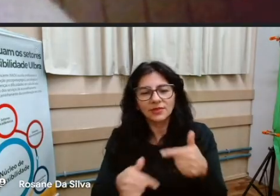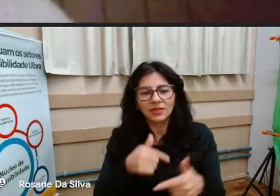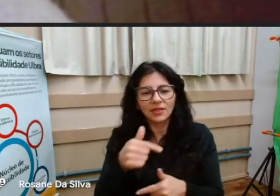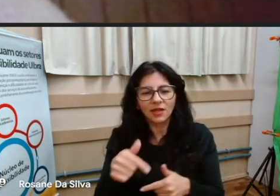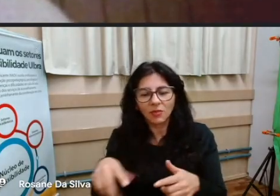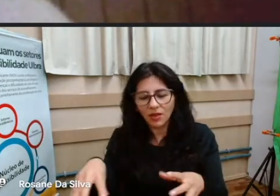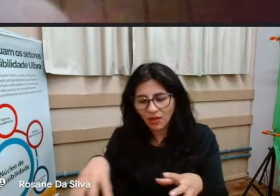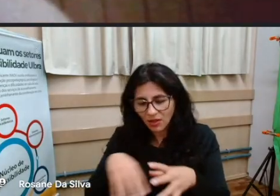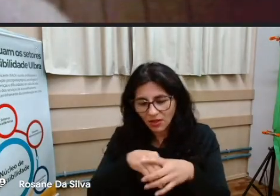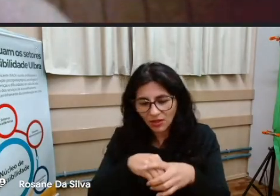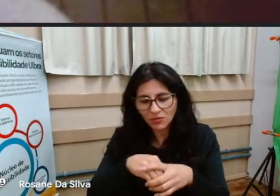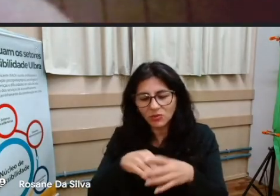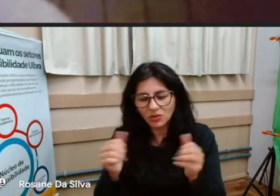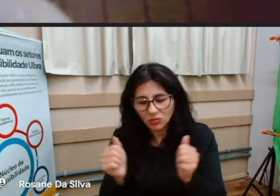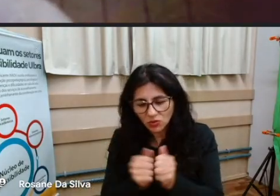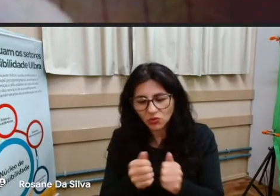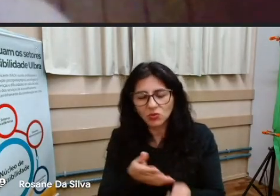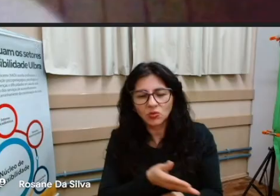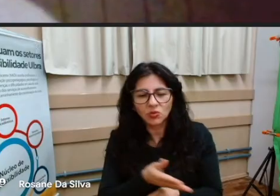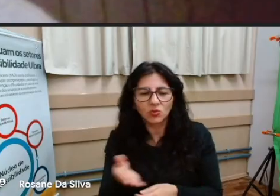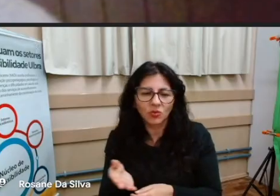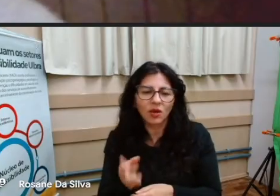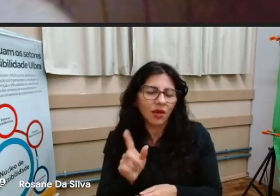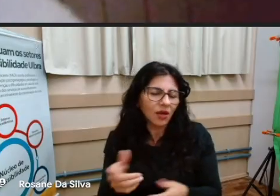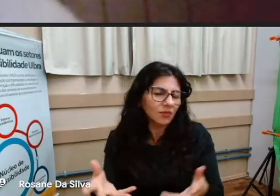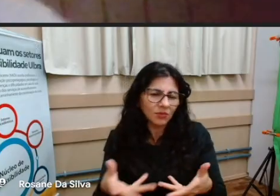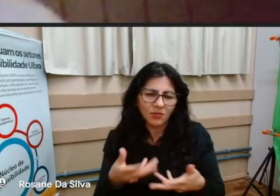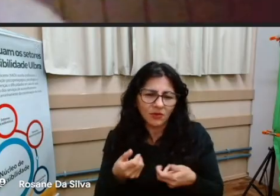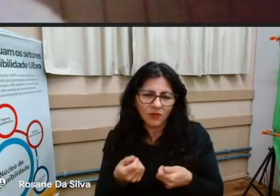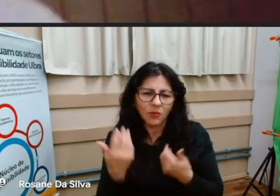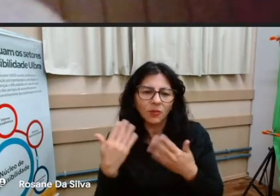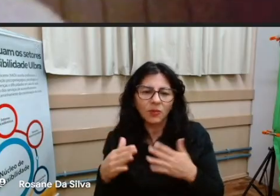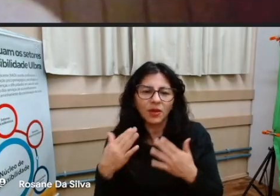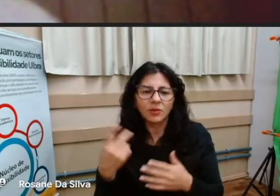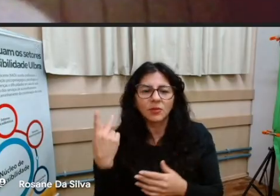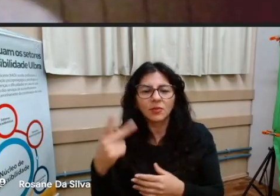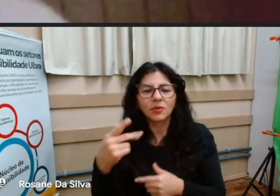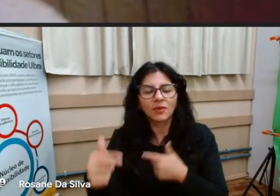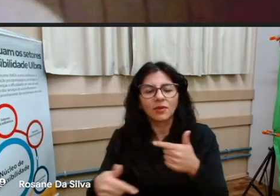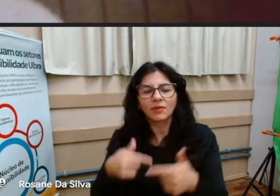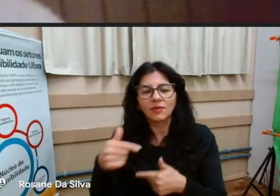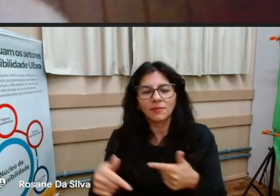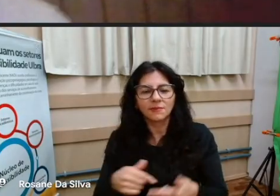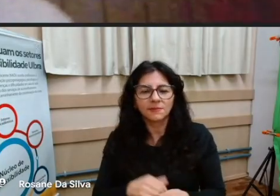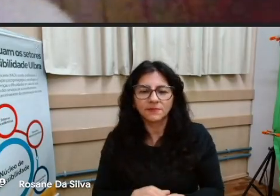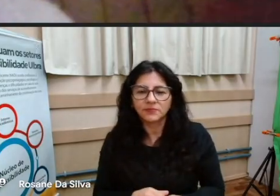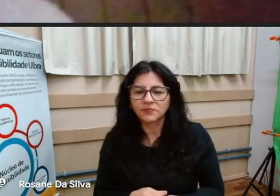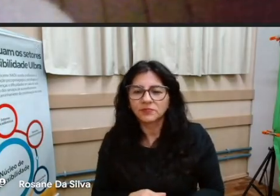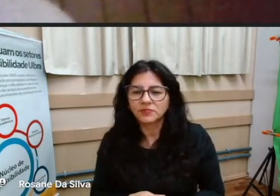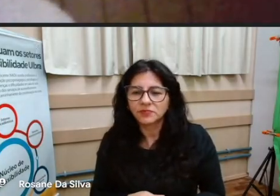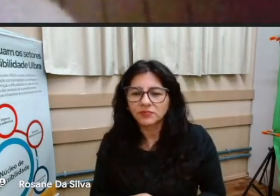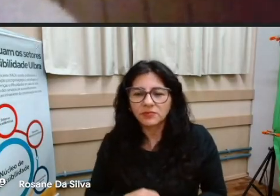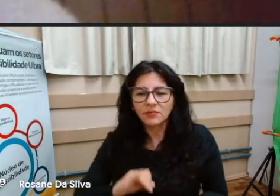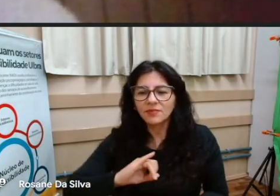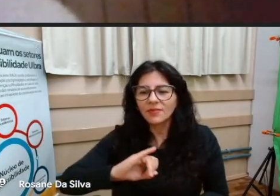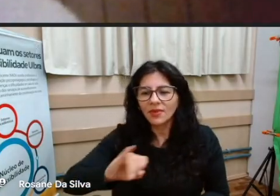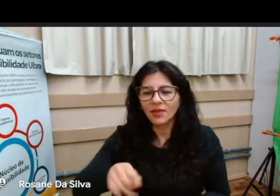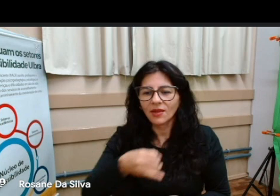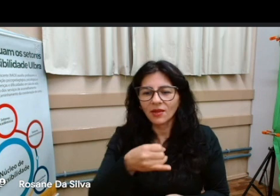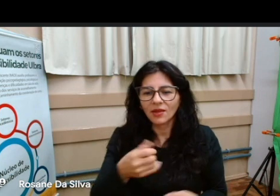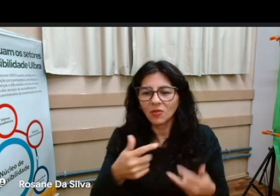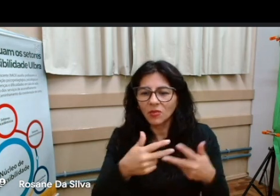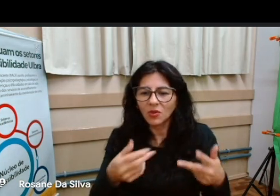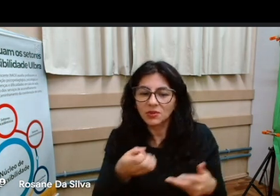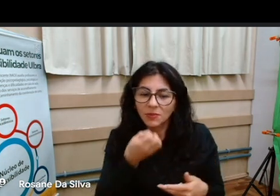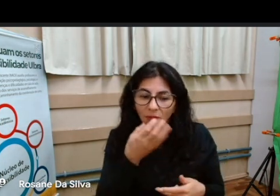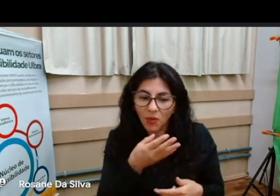Trabalhando dentro deles com eles enfim Maravilha Parabéns pelos trabalhos e Só aproveitando já